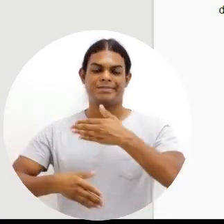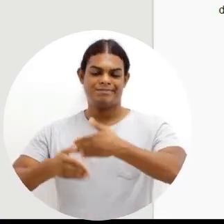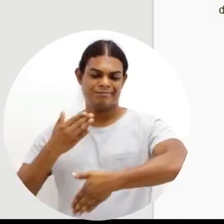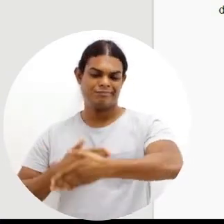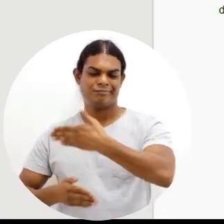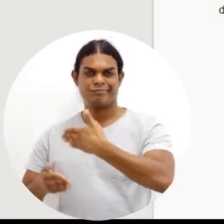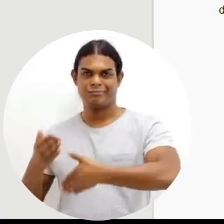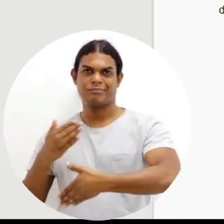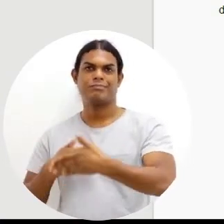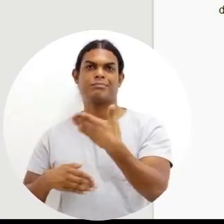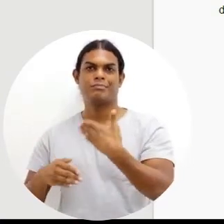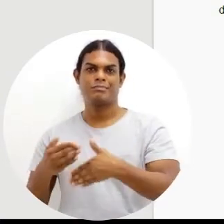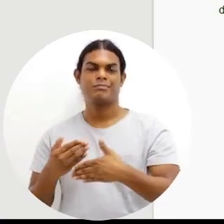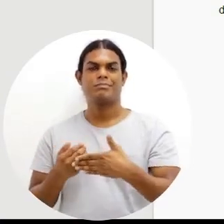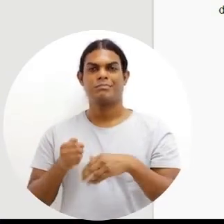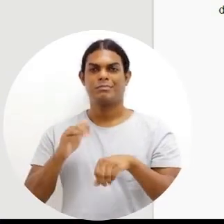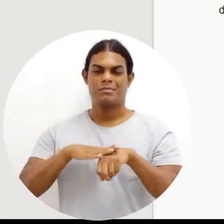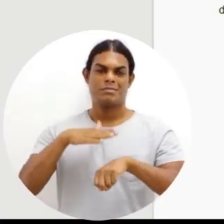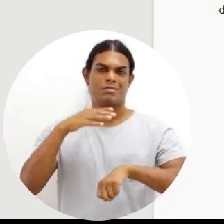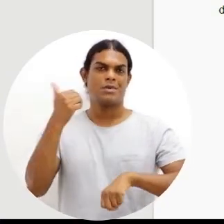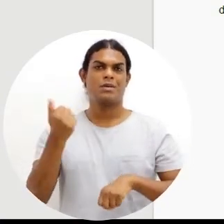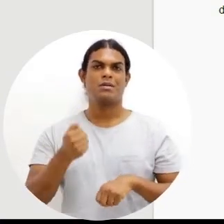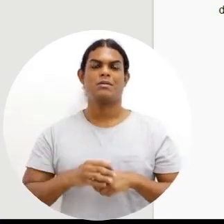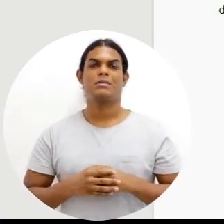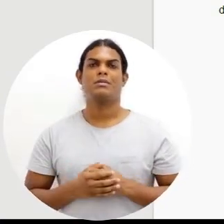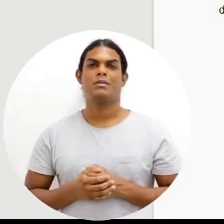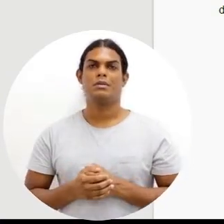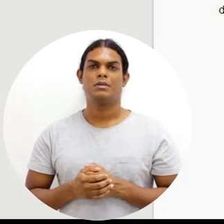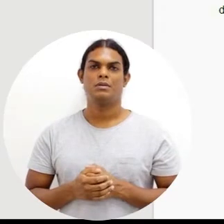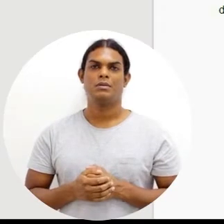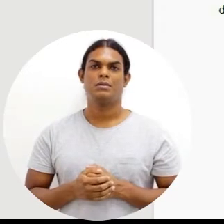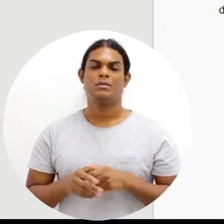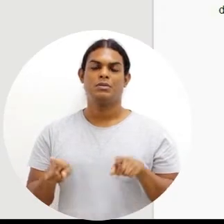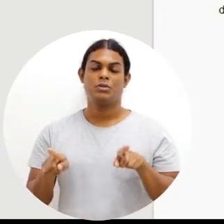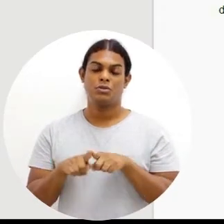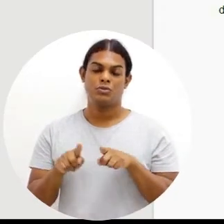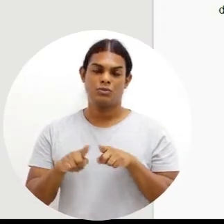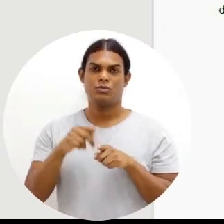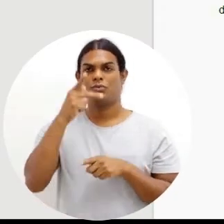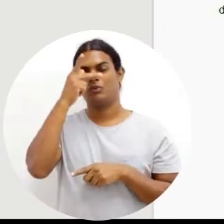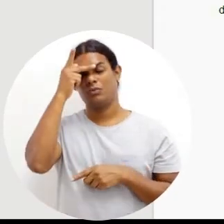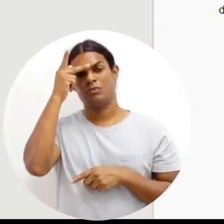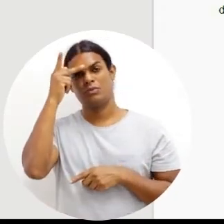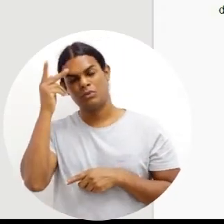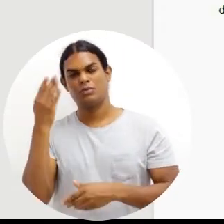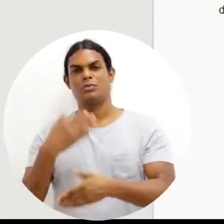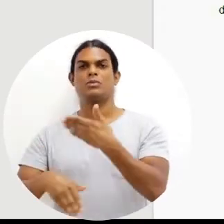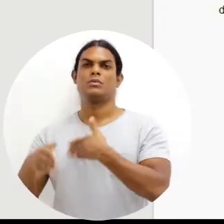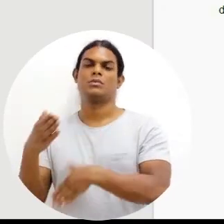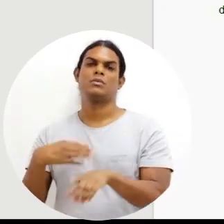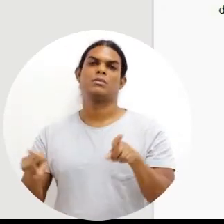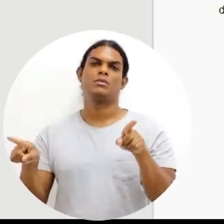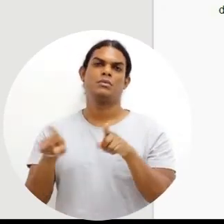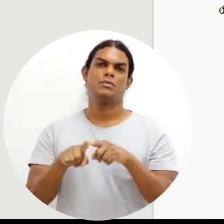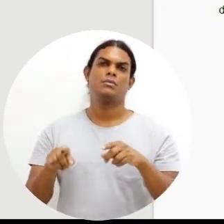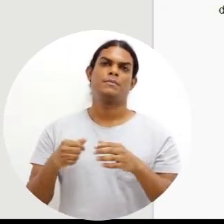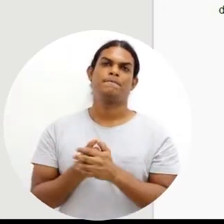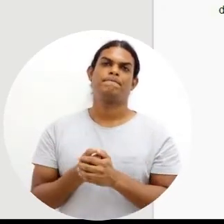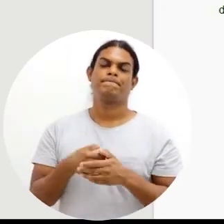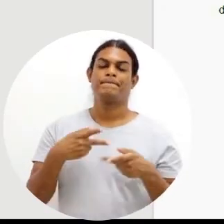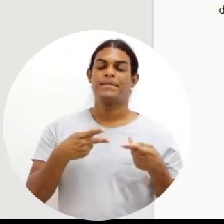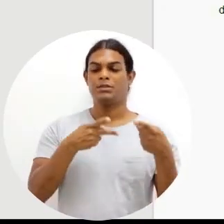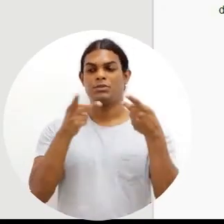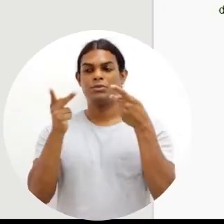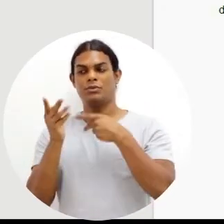muito mais efetiva, porque eu não só assisto, eu estou ali como alguém que interage diretamente. E aí eu convidei ela para criar um